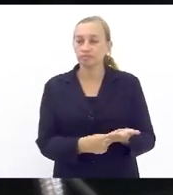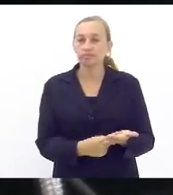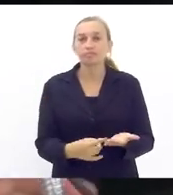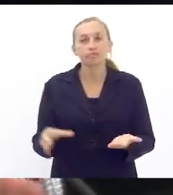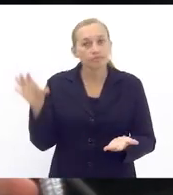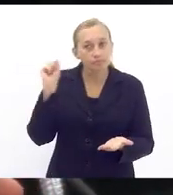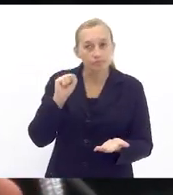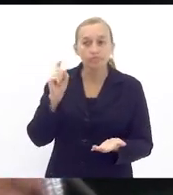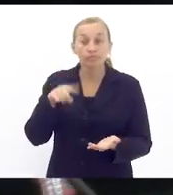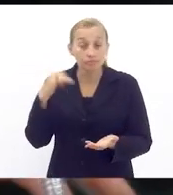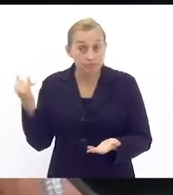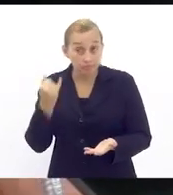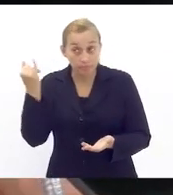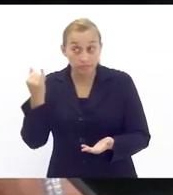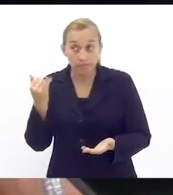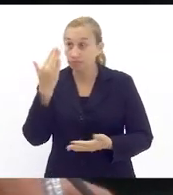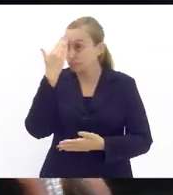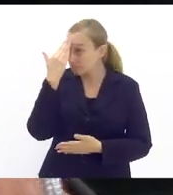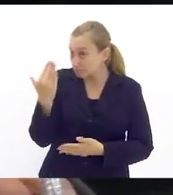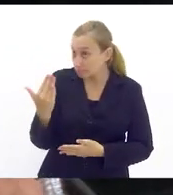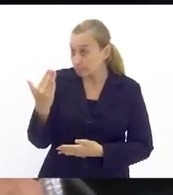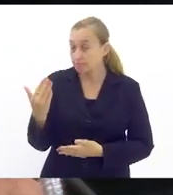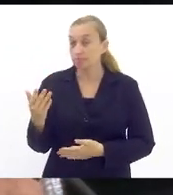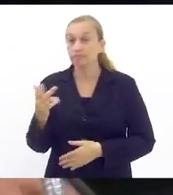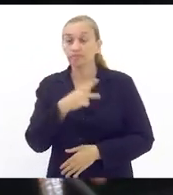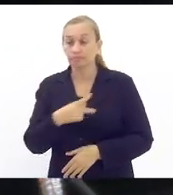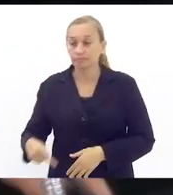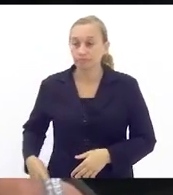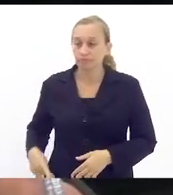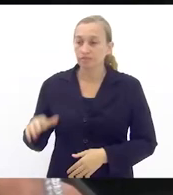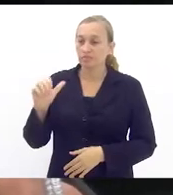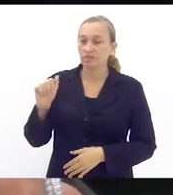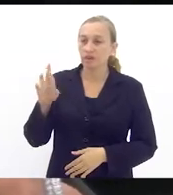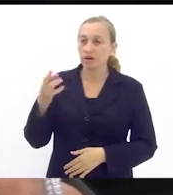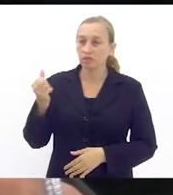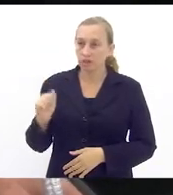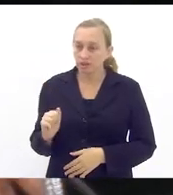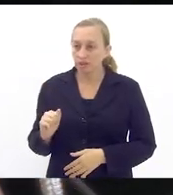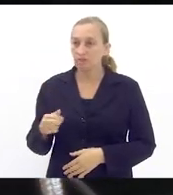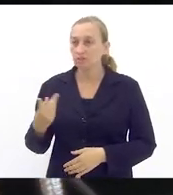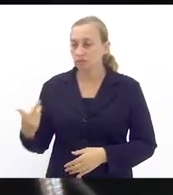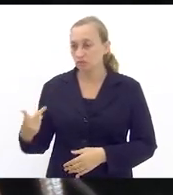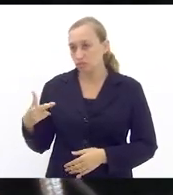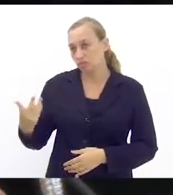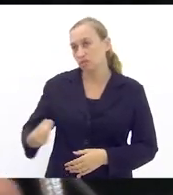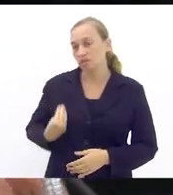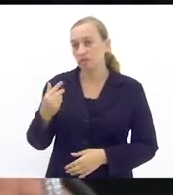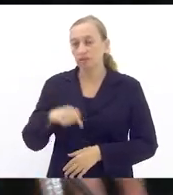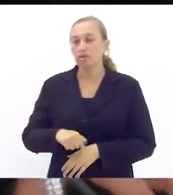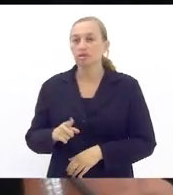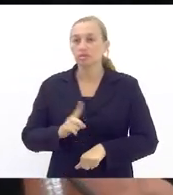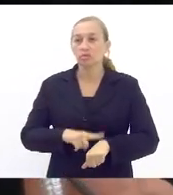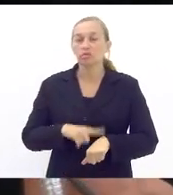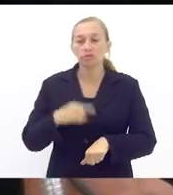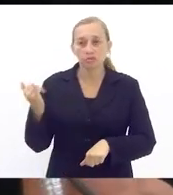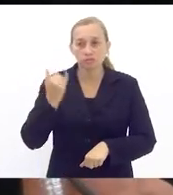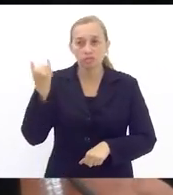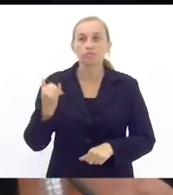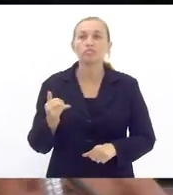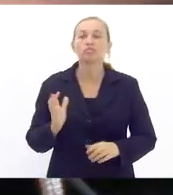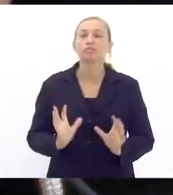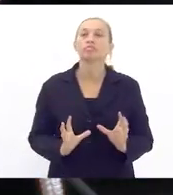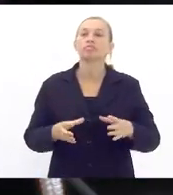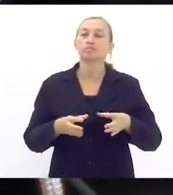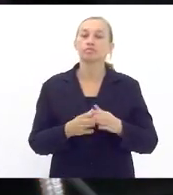que é tão importante tão Obrigado presidente da Carolina pela sua presença aqui esse momento é um momento muito importante para a comunidade